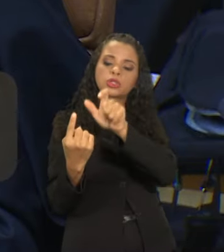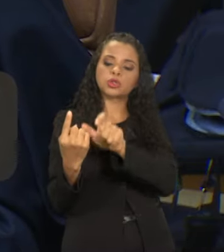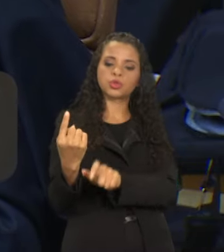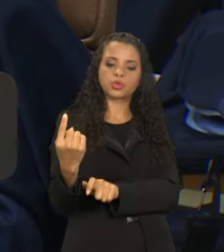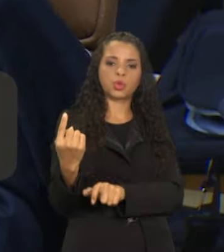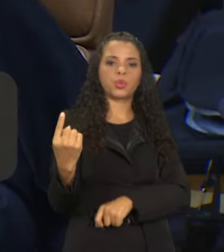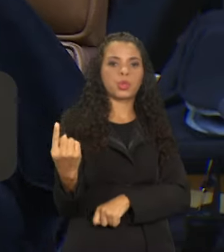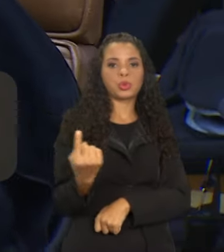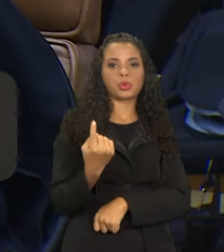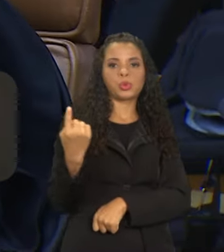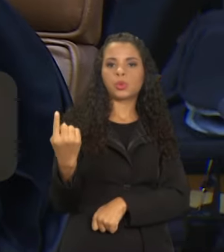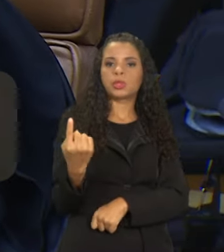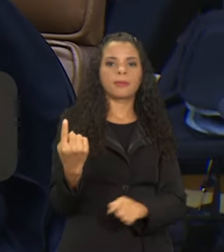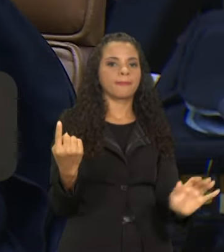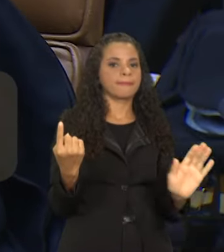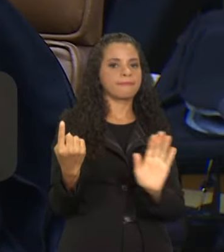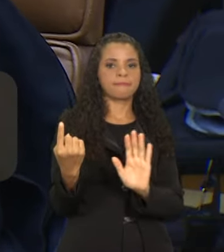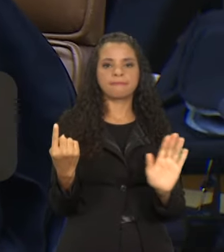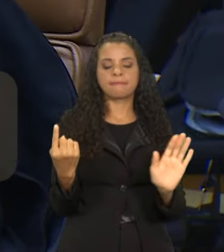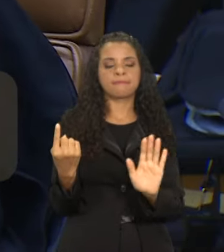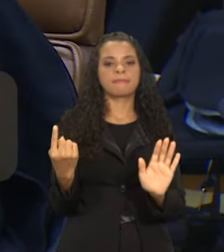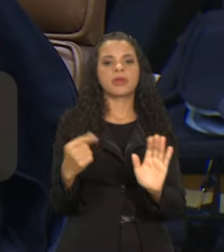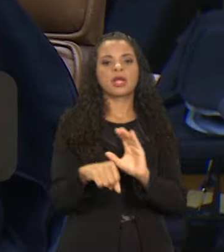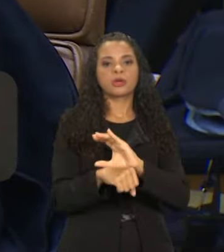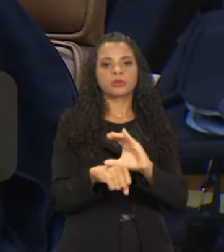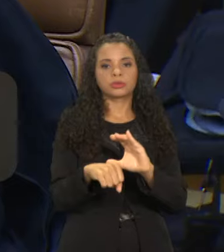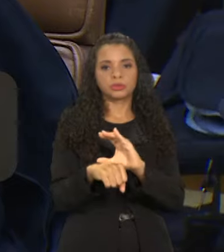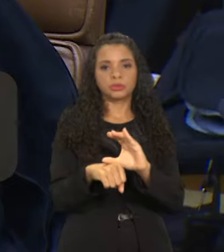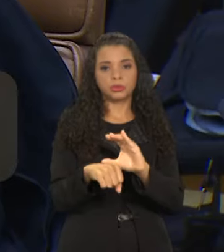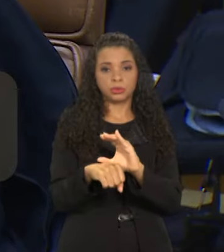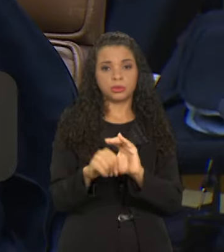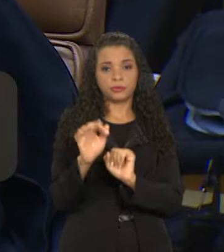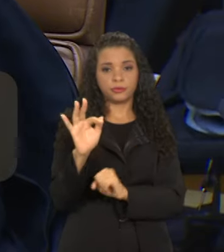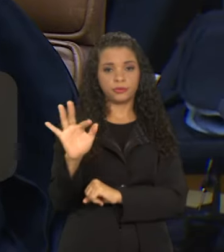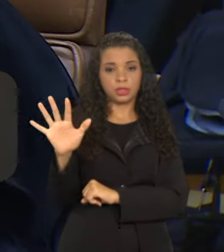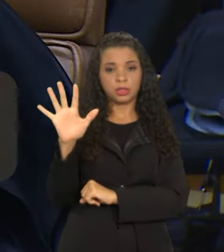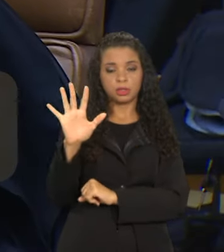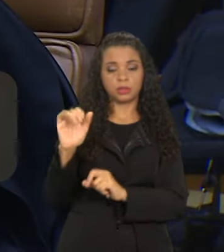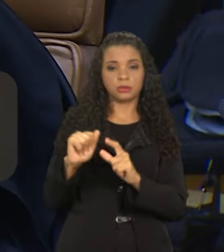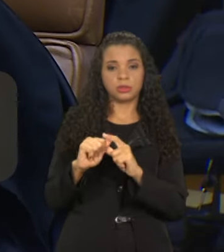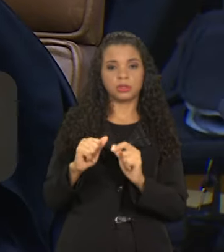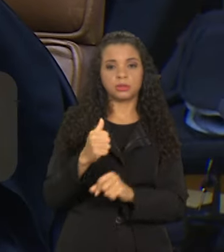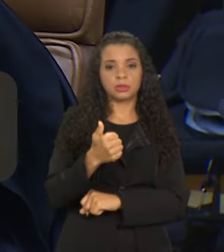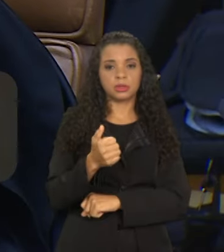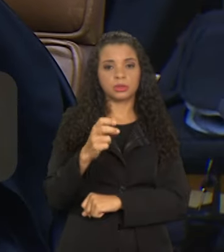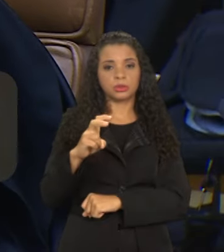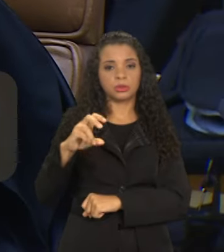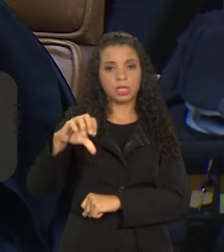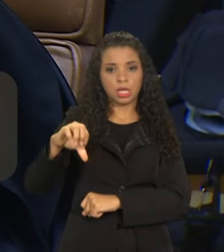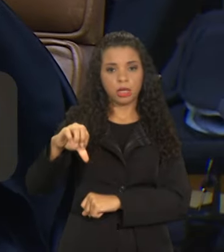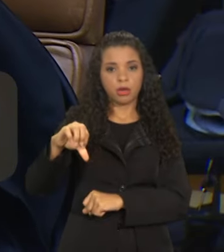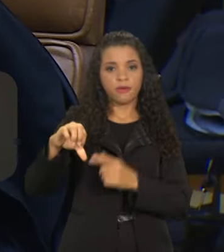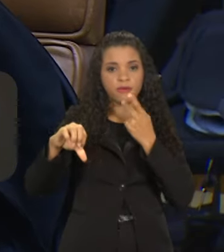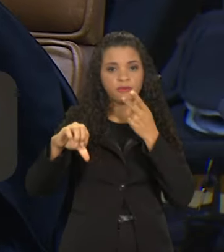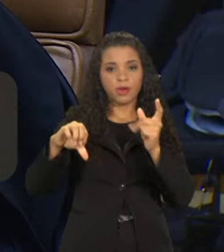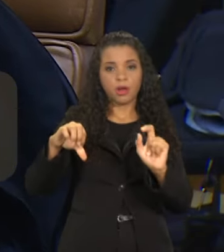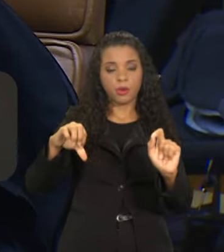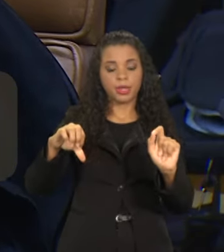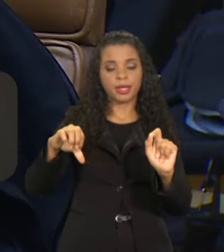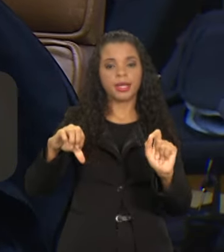A Constituição Federal, no artigo 159, prevê que a saúde é direito de todos. Portanto,